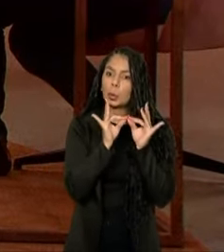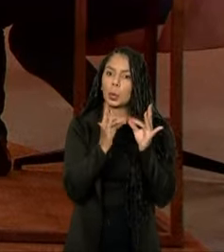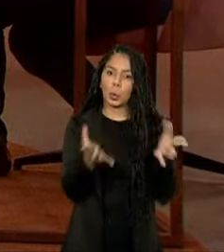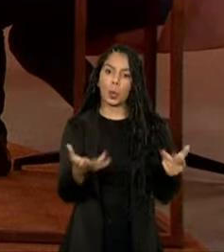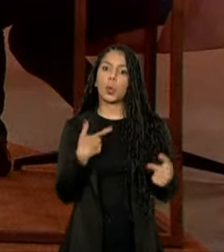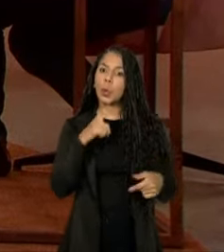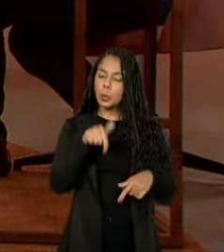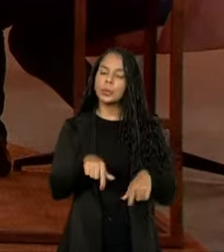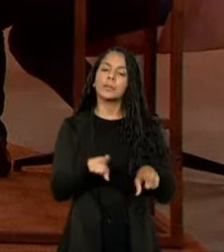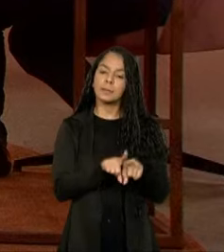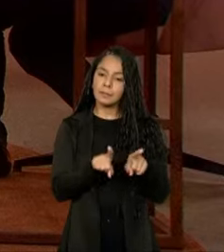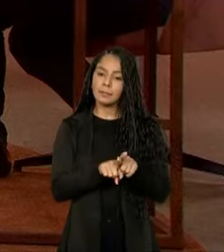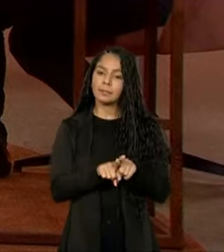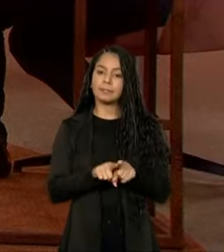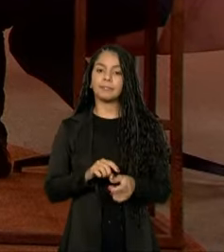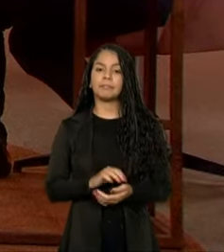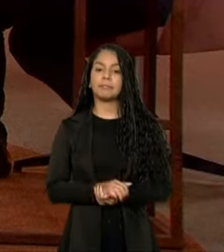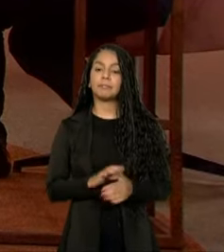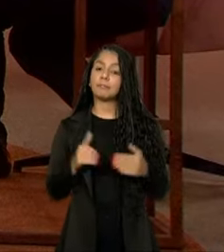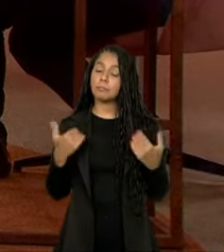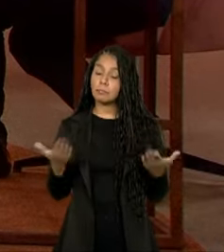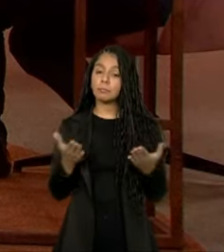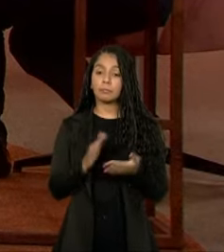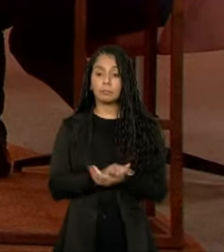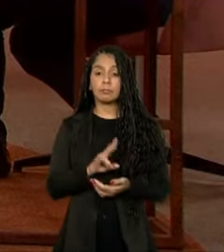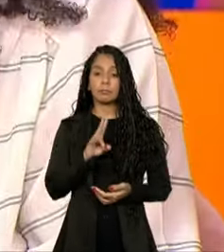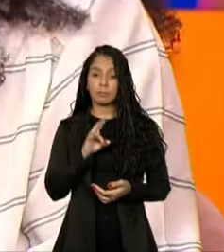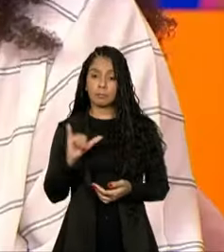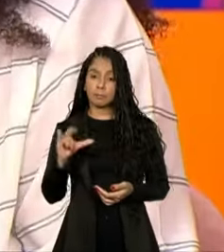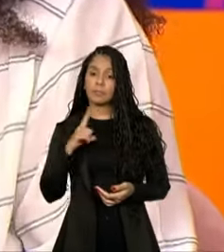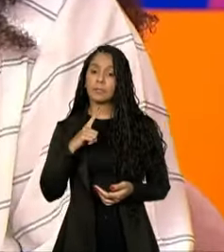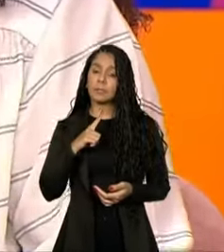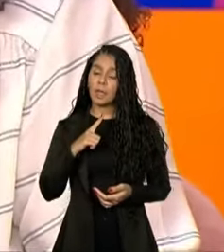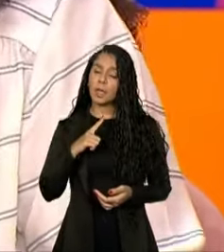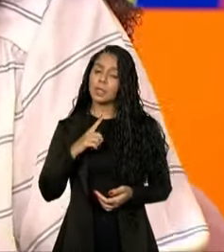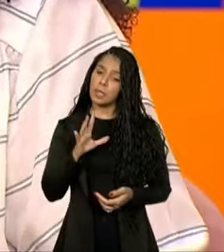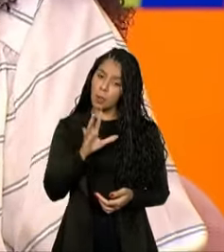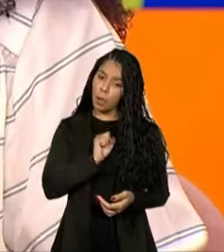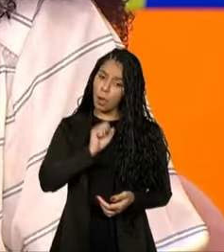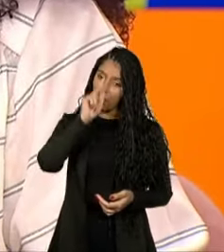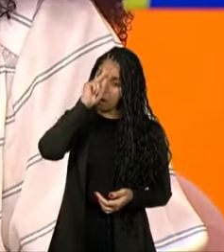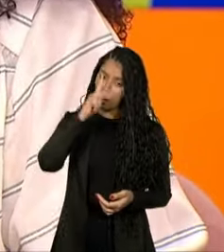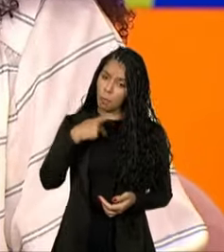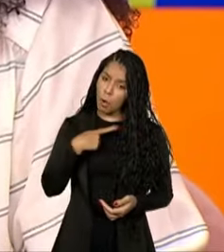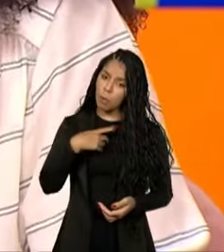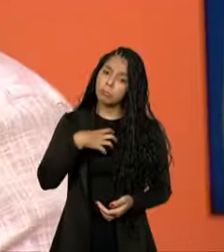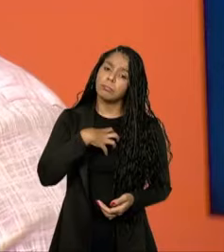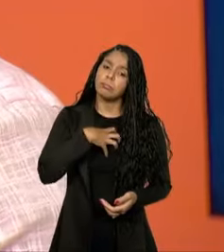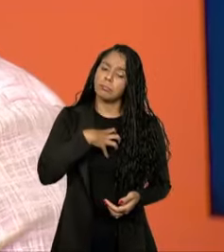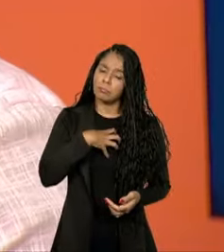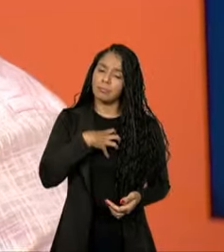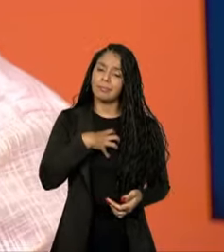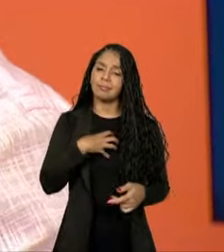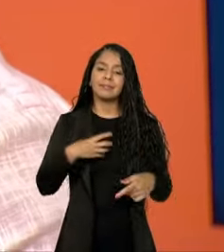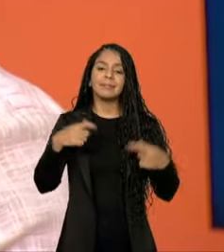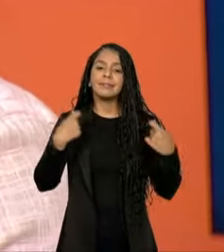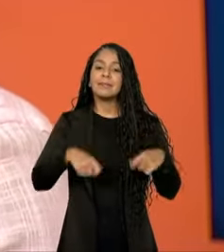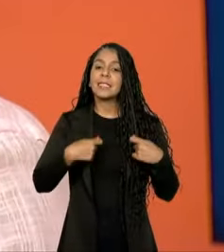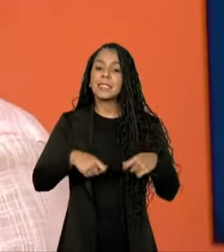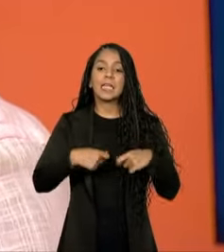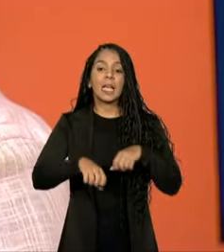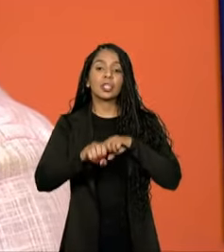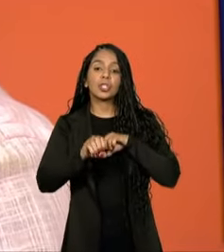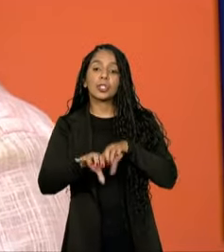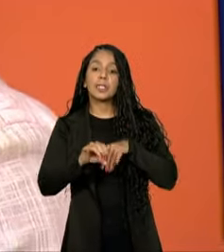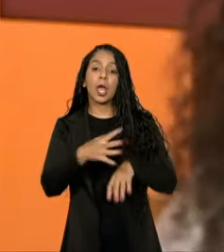grude excessivo também. Então, assim, vai tendo autocompaixão com o que sente. Tem a necessidade de ensinar o filho a não precisar de